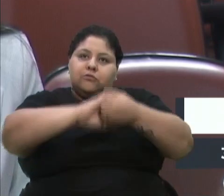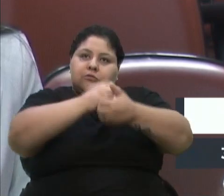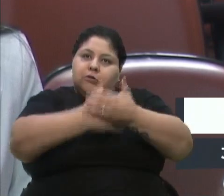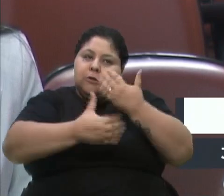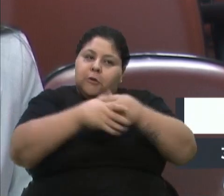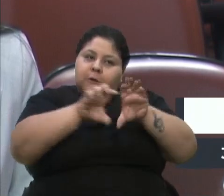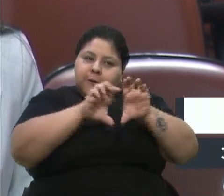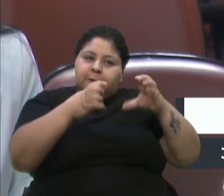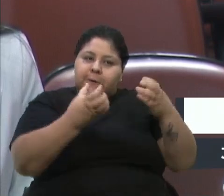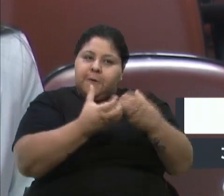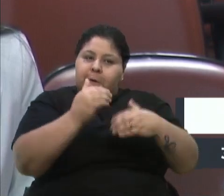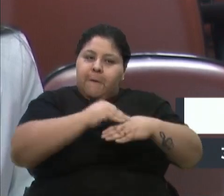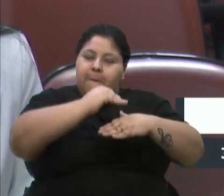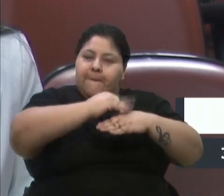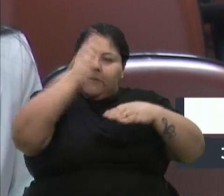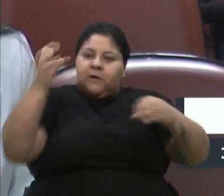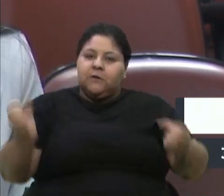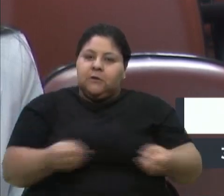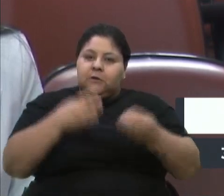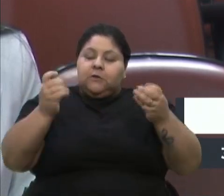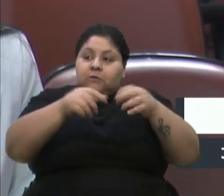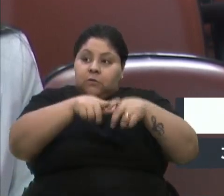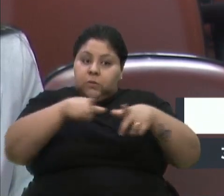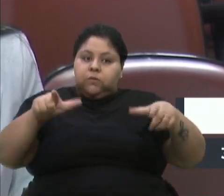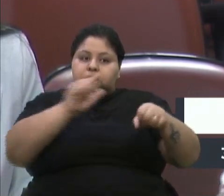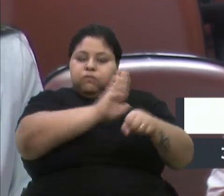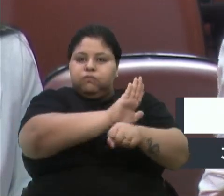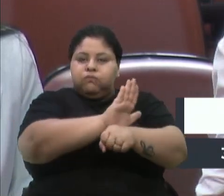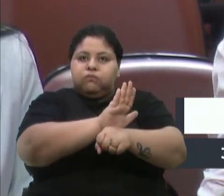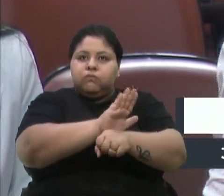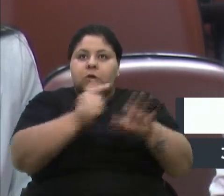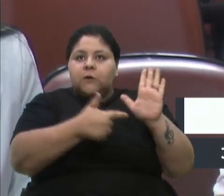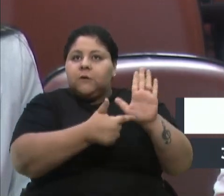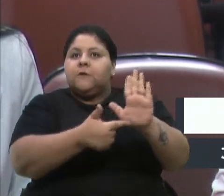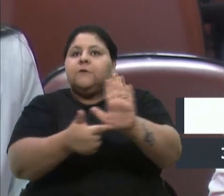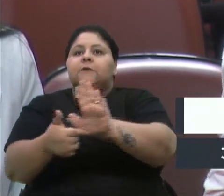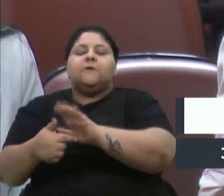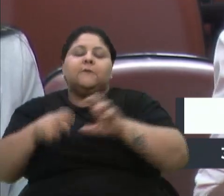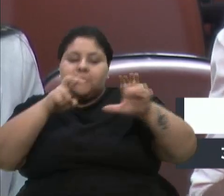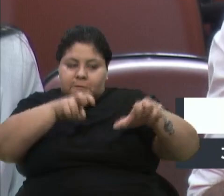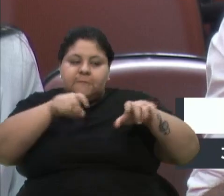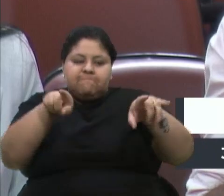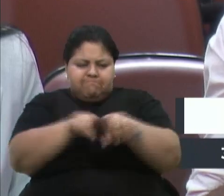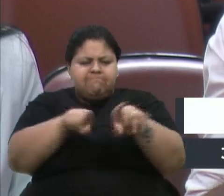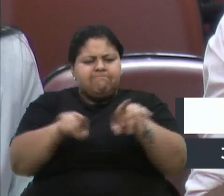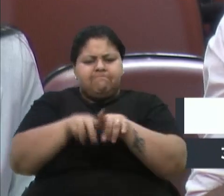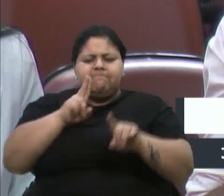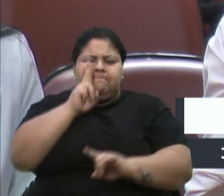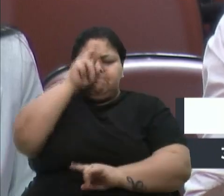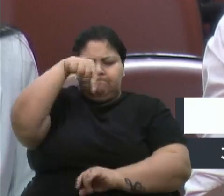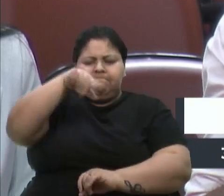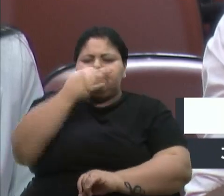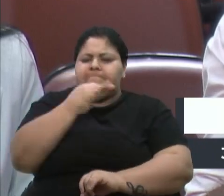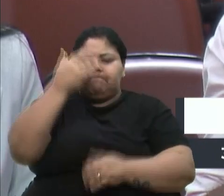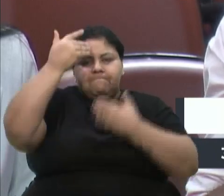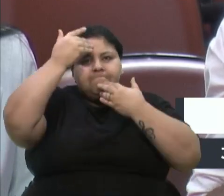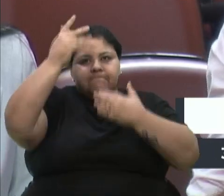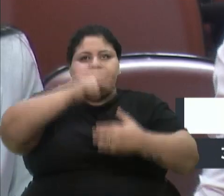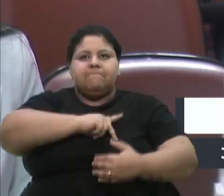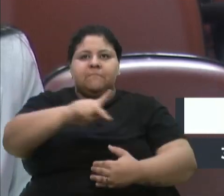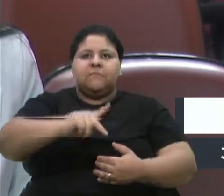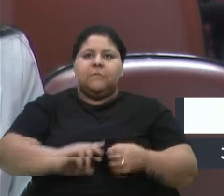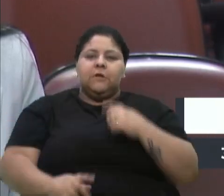festa aí grande, mostrando para Caxias do Sul que o interior também é muito forte em Caxias do Sul. Obrigado,